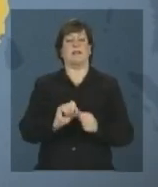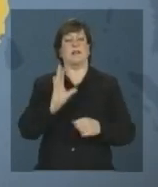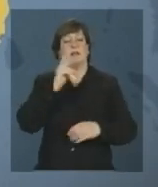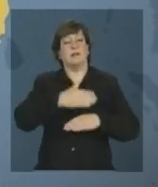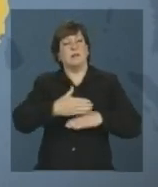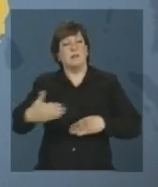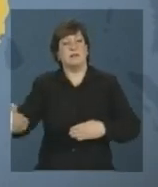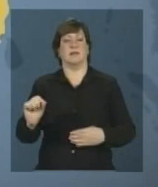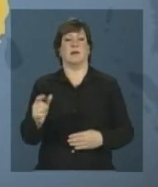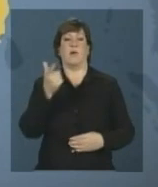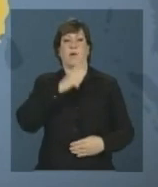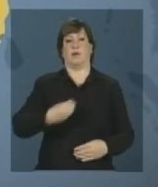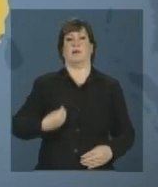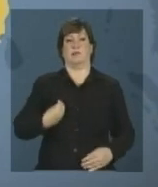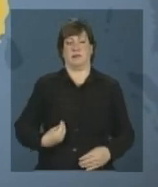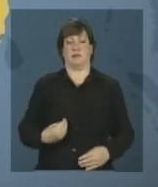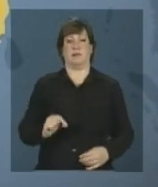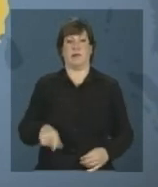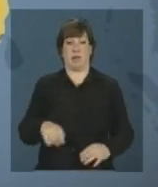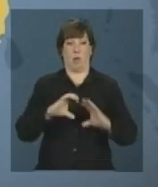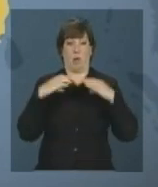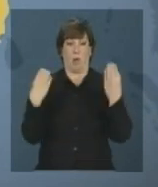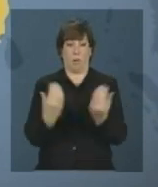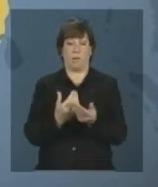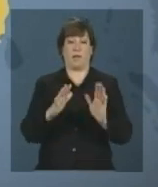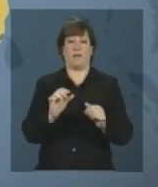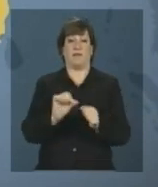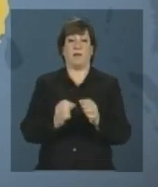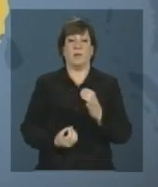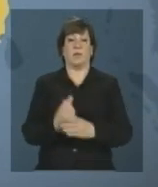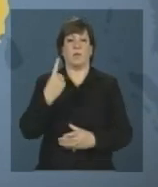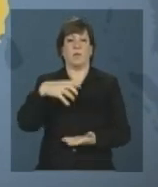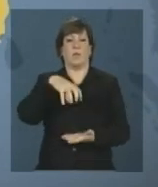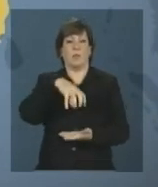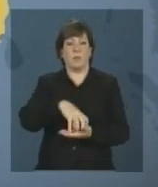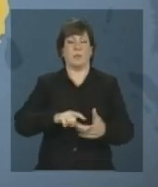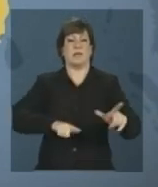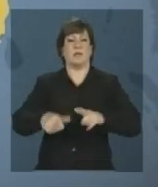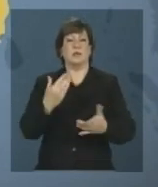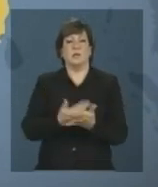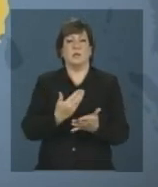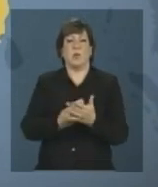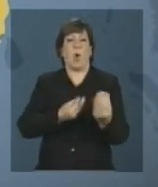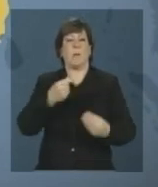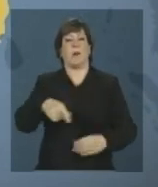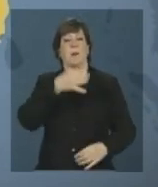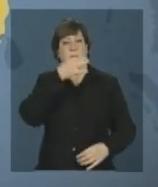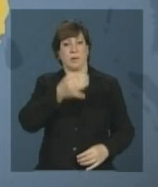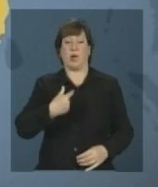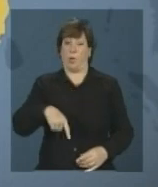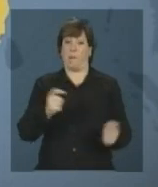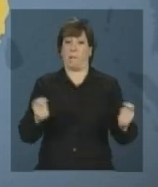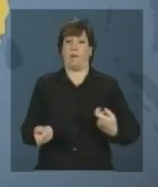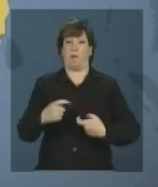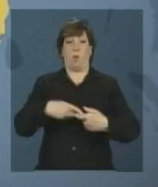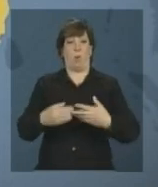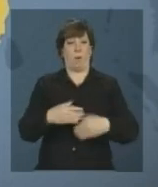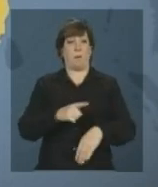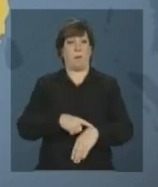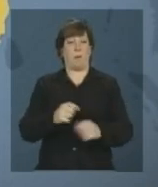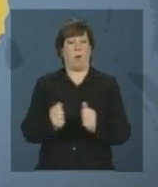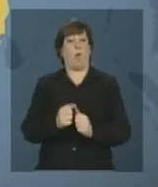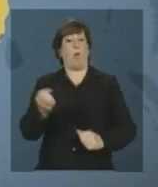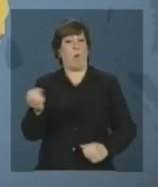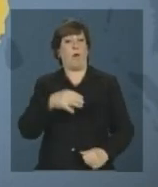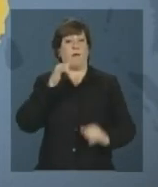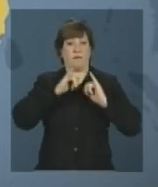sair do Papel durante a cúpula deve ser criado um grupo de trabalho para estudar a implementação da proposta nós podemos voltar a qualquer momento com